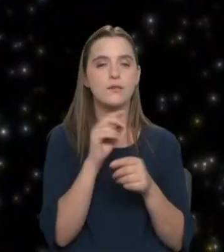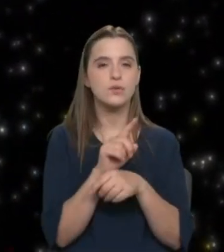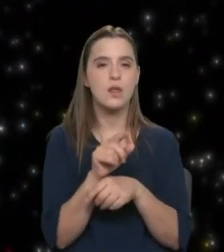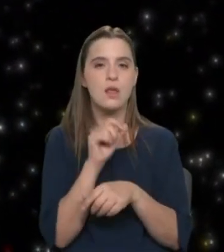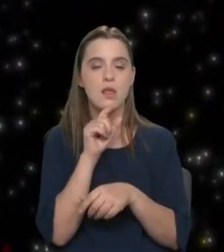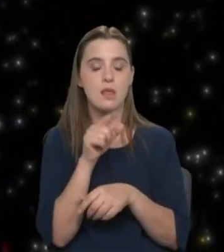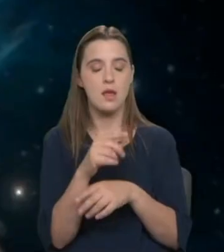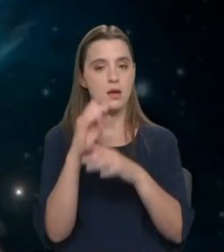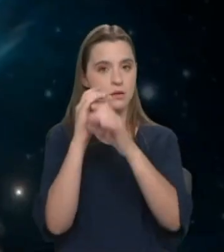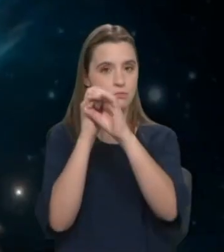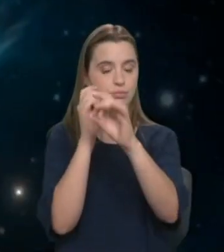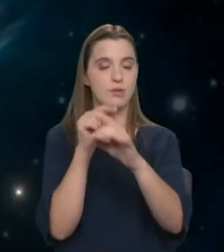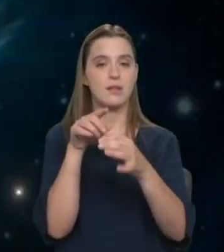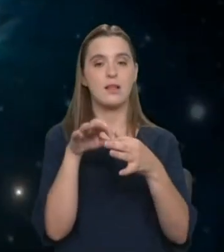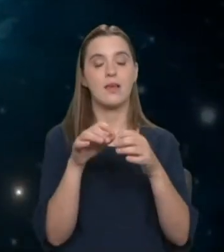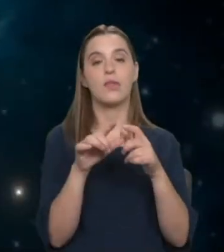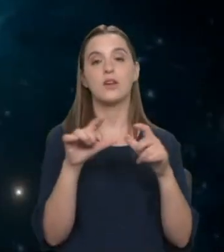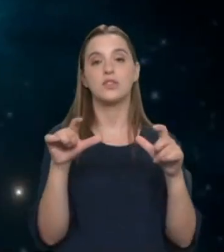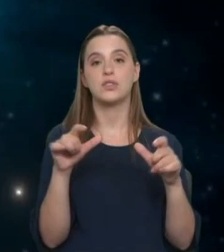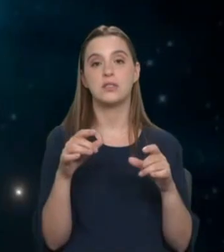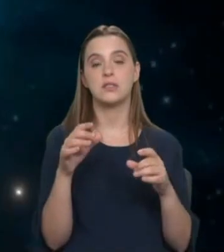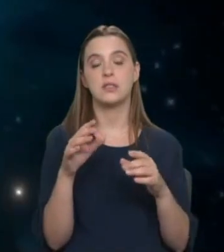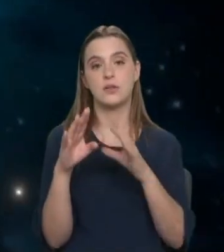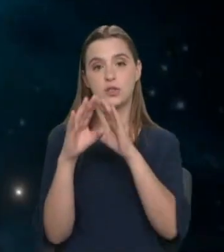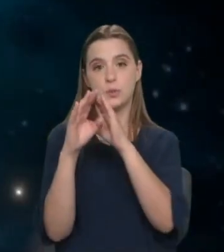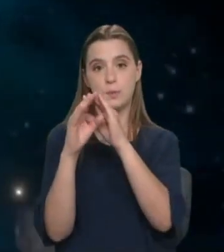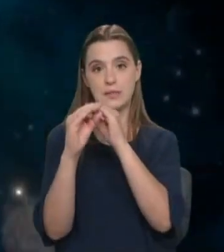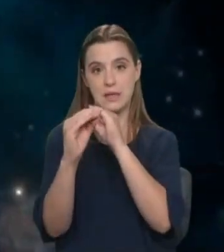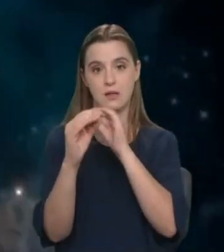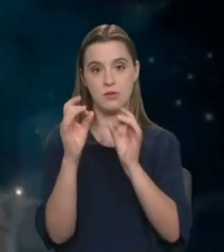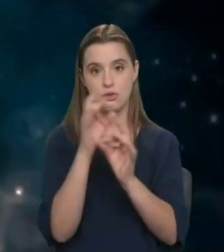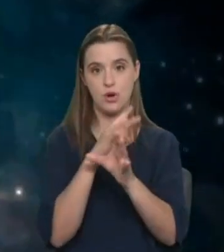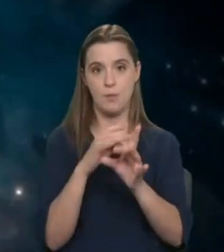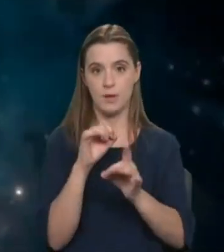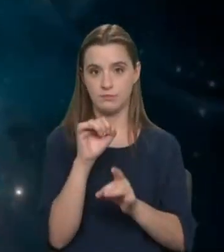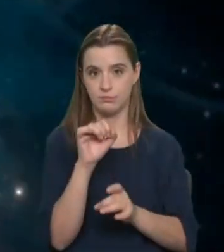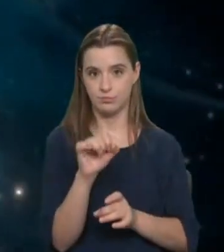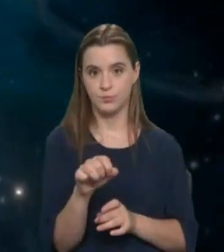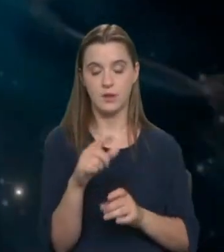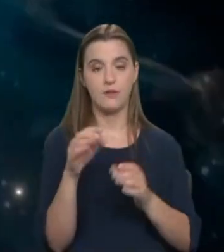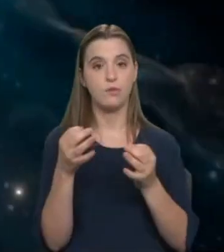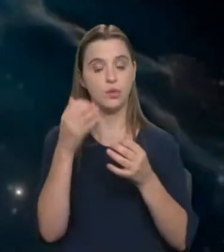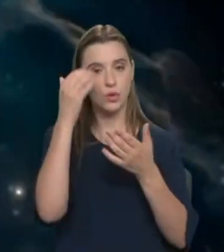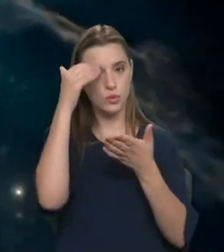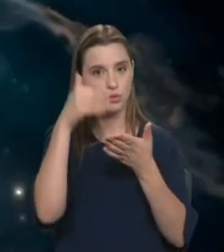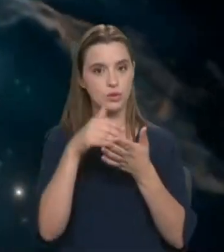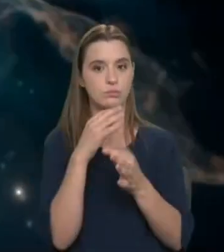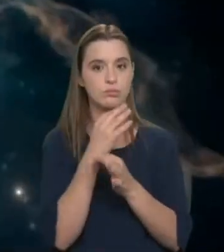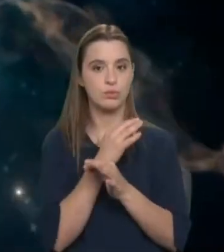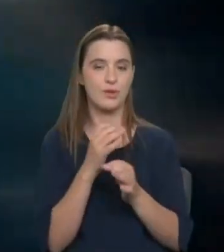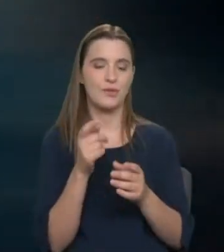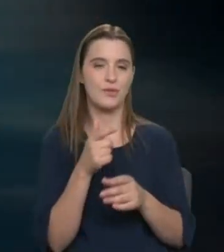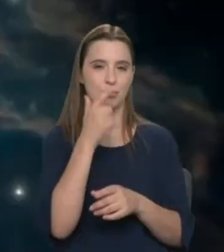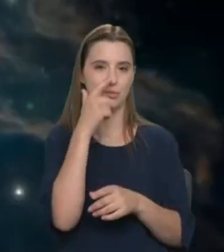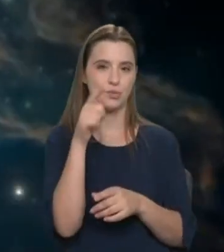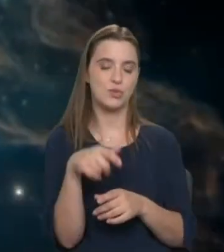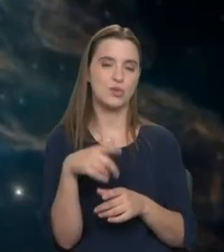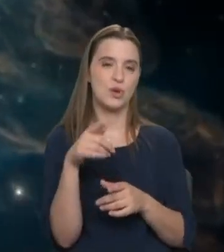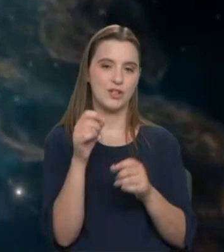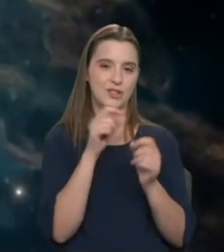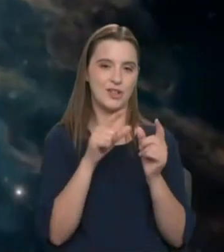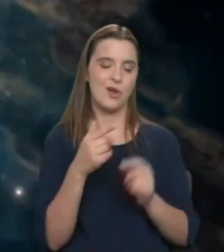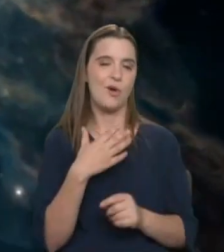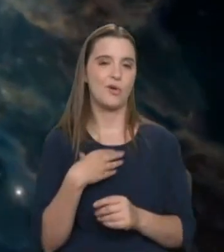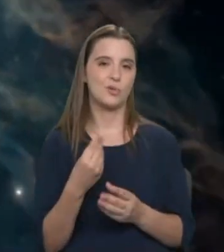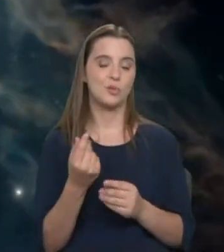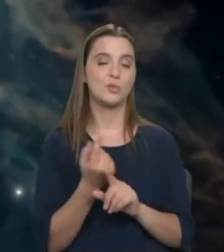Agência Espacial Europeia e deu-nos um resultado extraordinário. Os nutricionistas estelares vão gostar deste resultado.